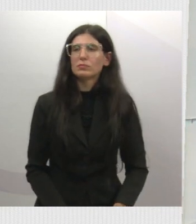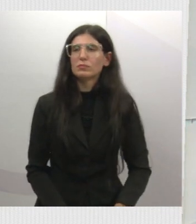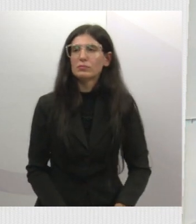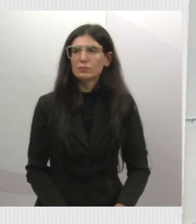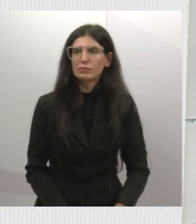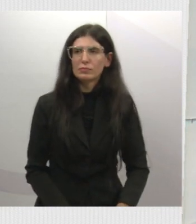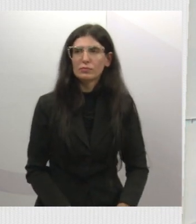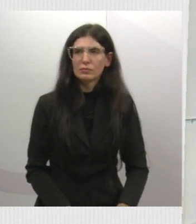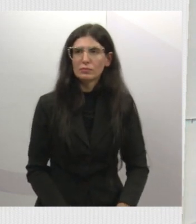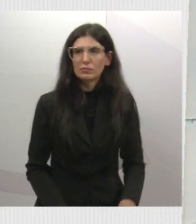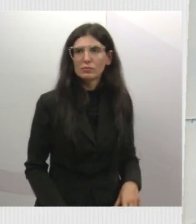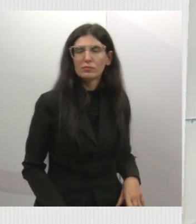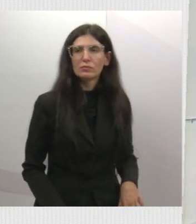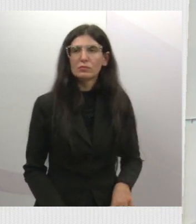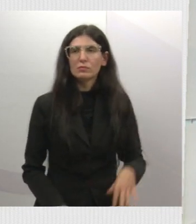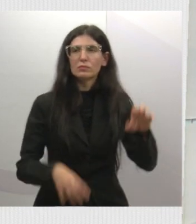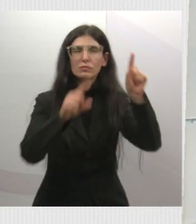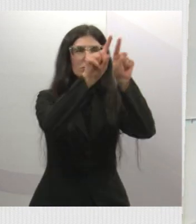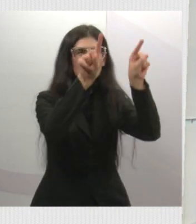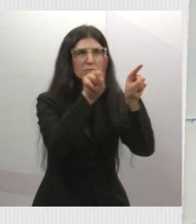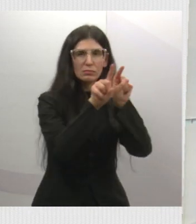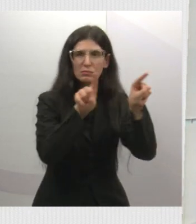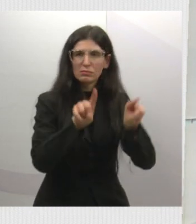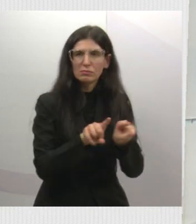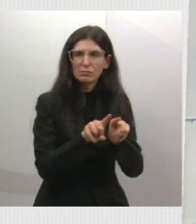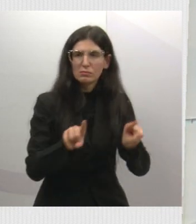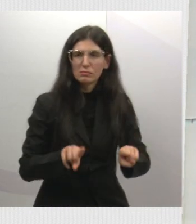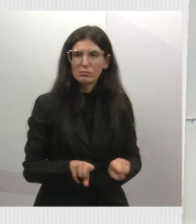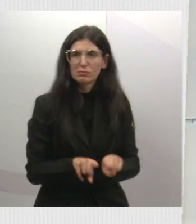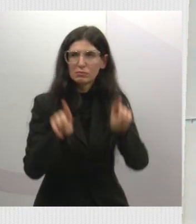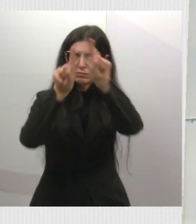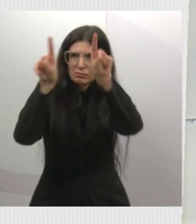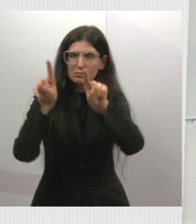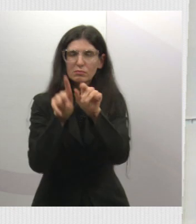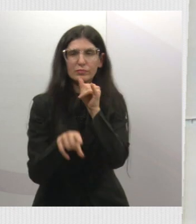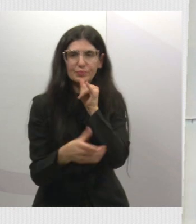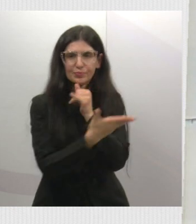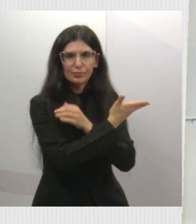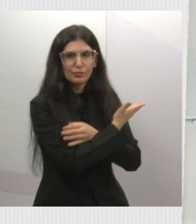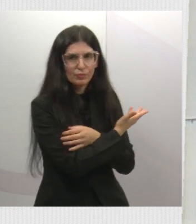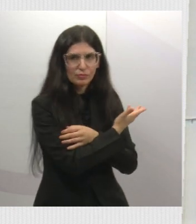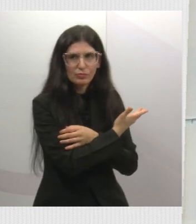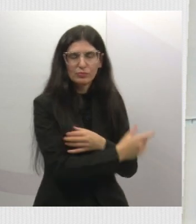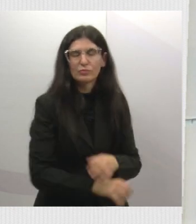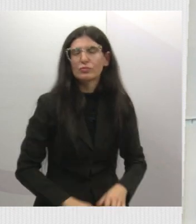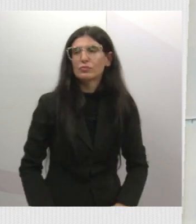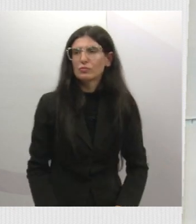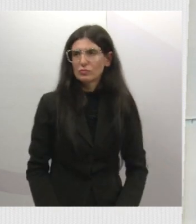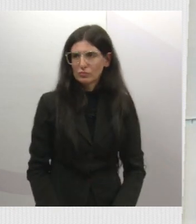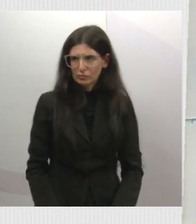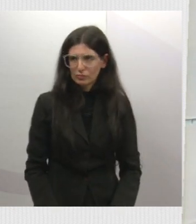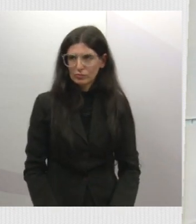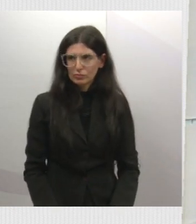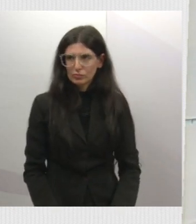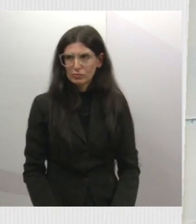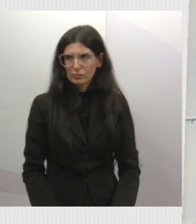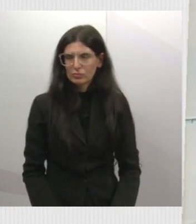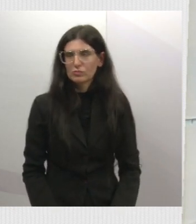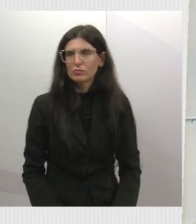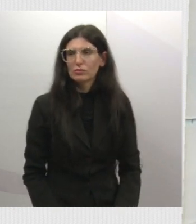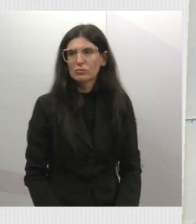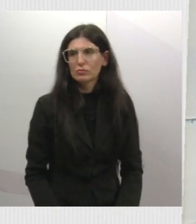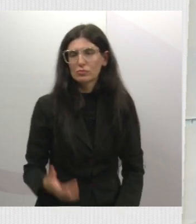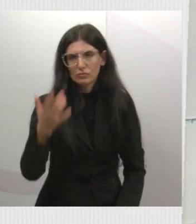com uma tela cheia de quadriculados. Esta prestação de contas, ela está dentro do